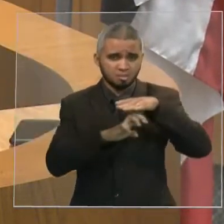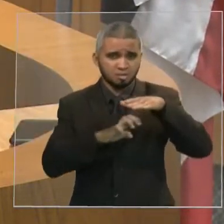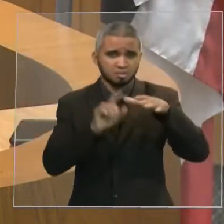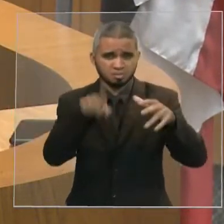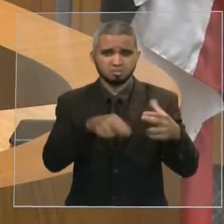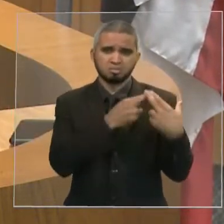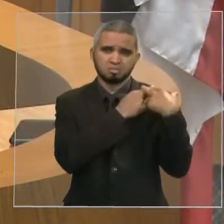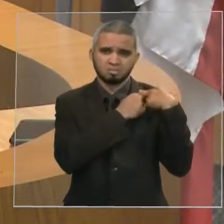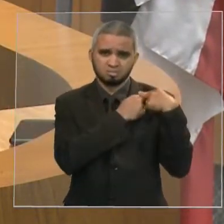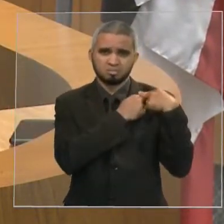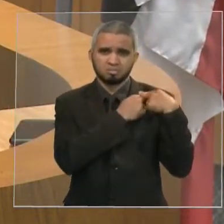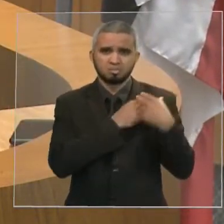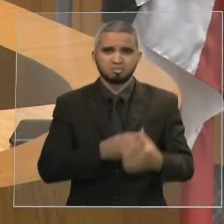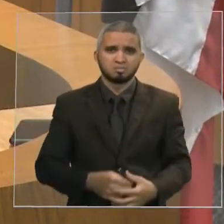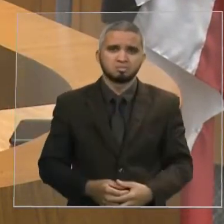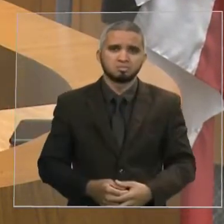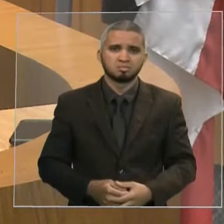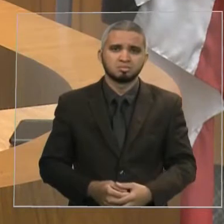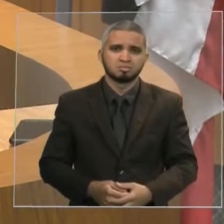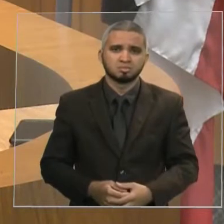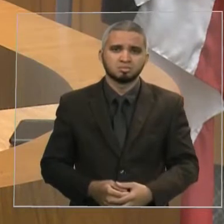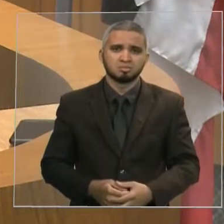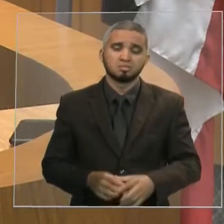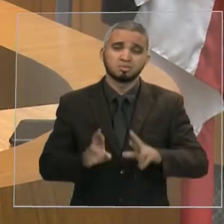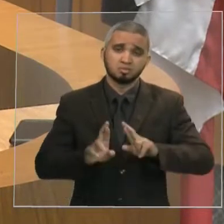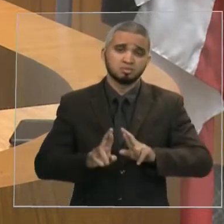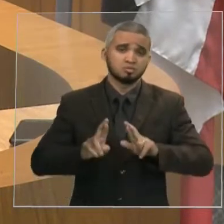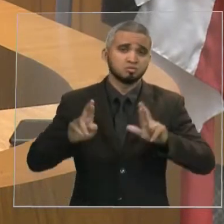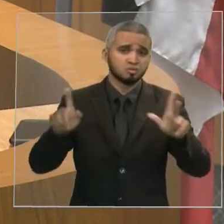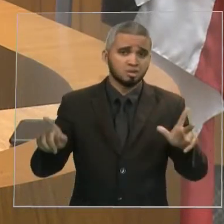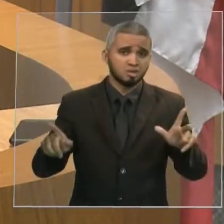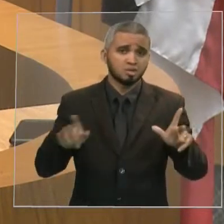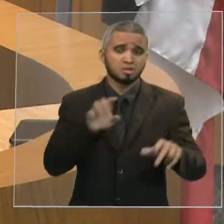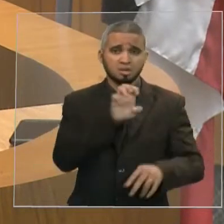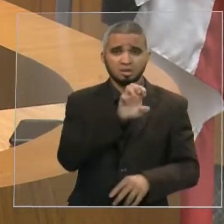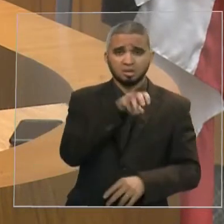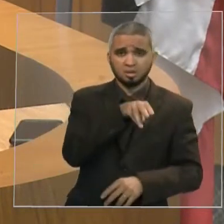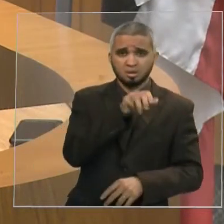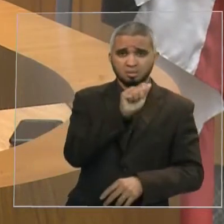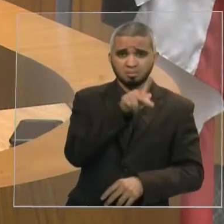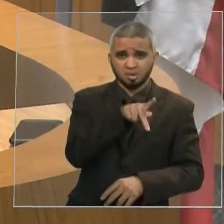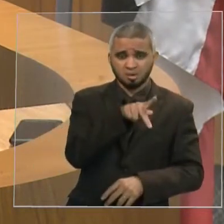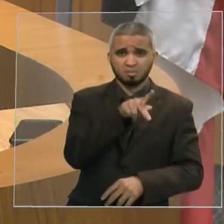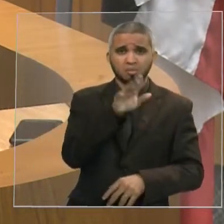É muito diferente os contratados pela EMAP